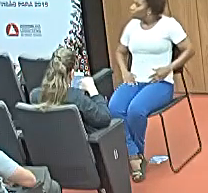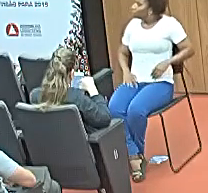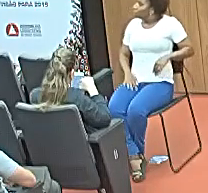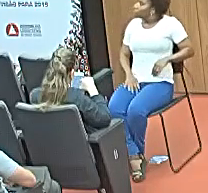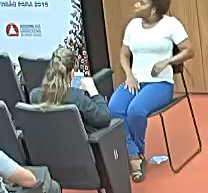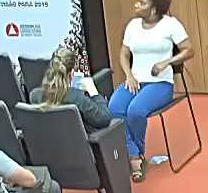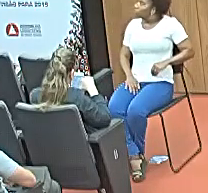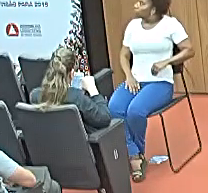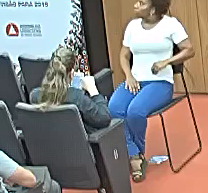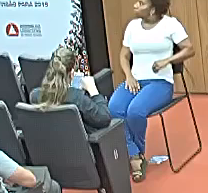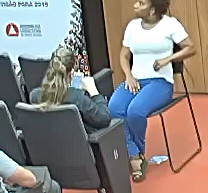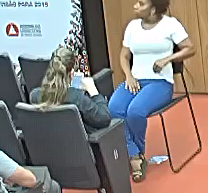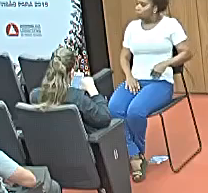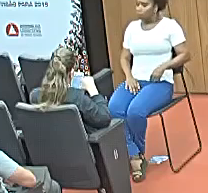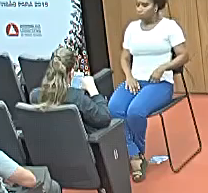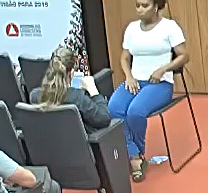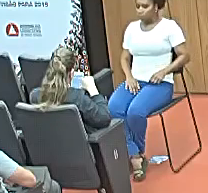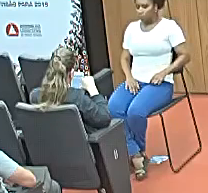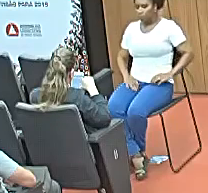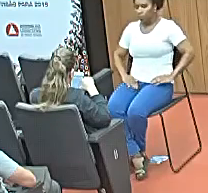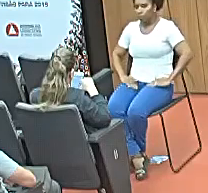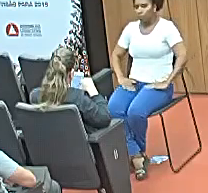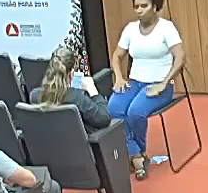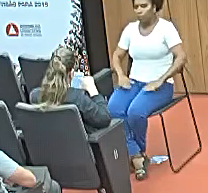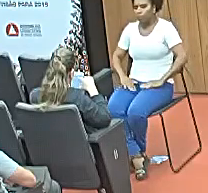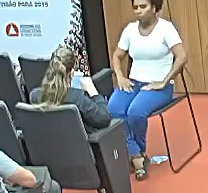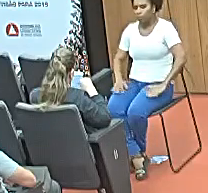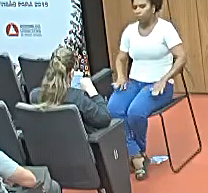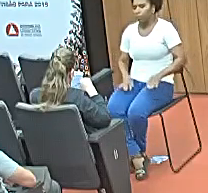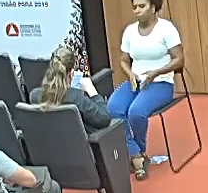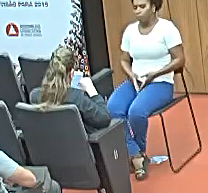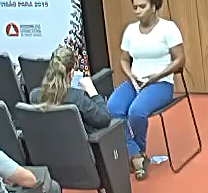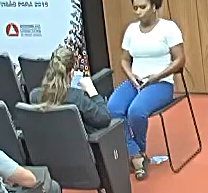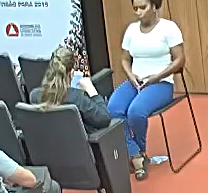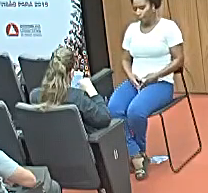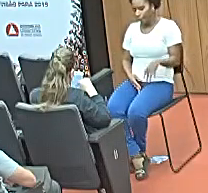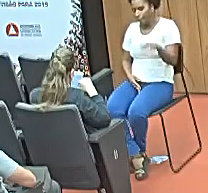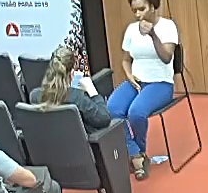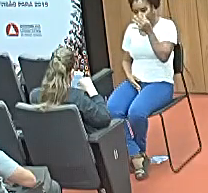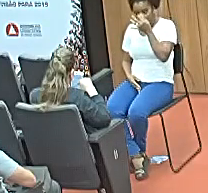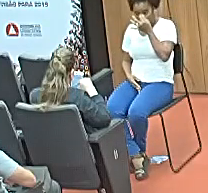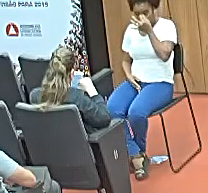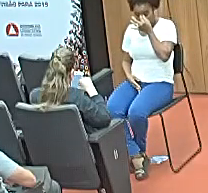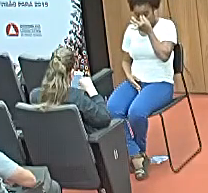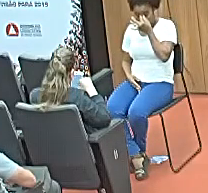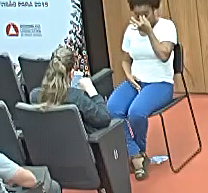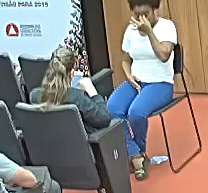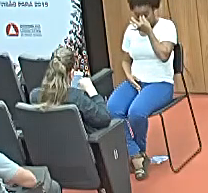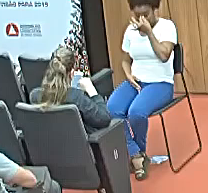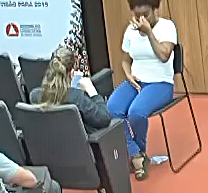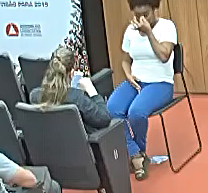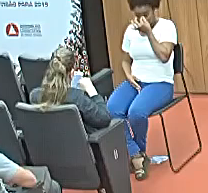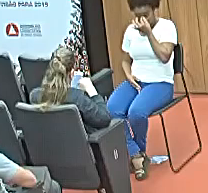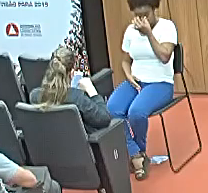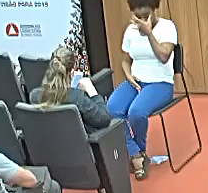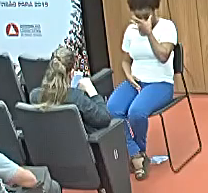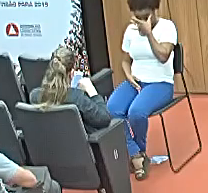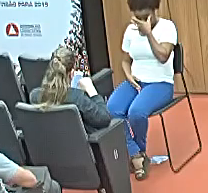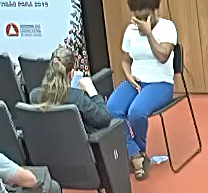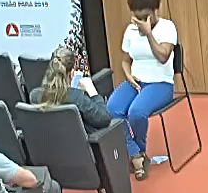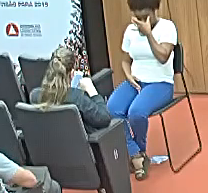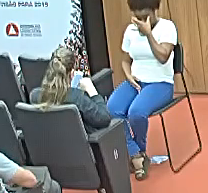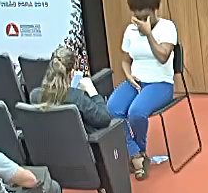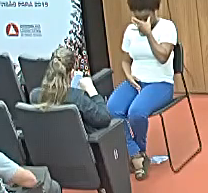velada e que essa e muitas essa o programa assegurar a inclusão social é pregressos e